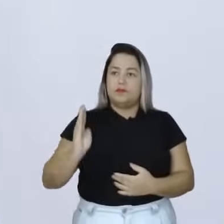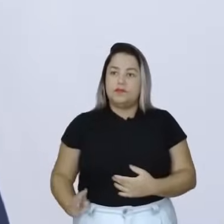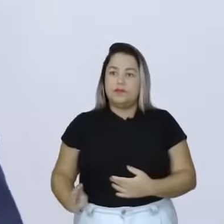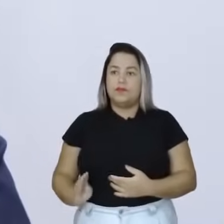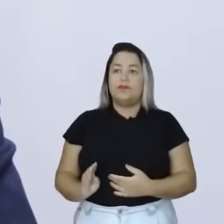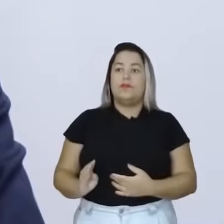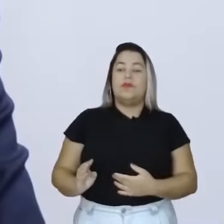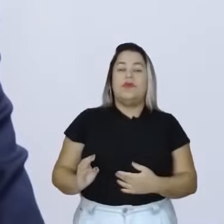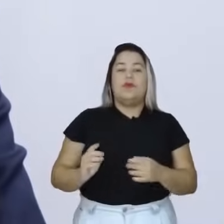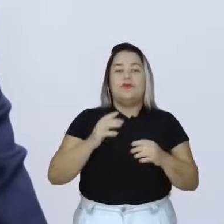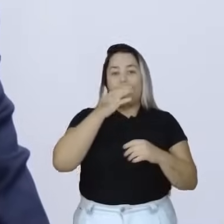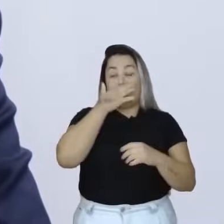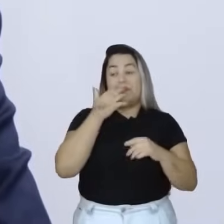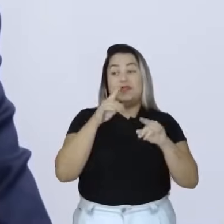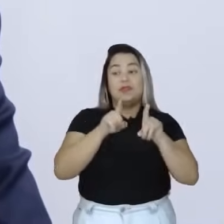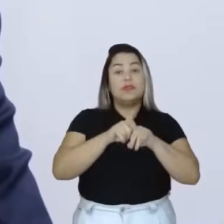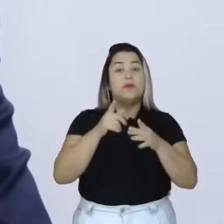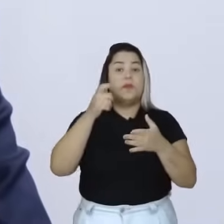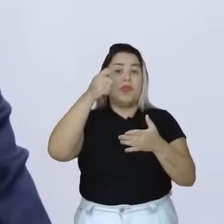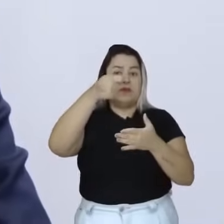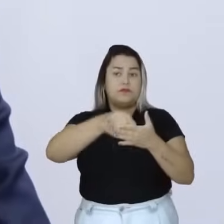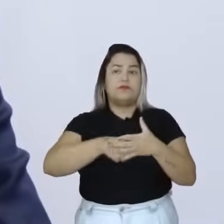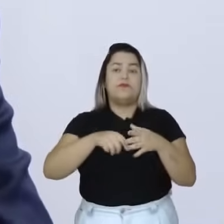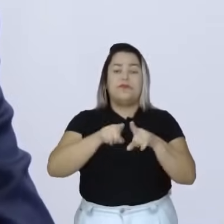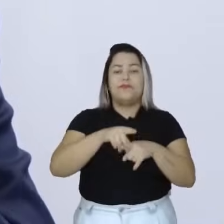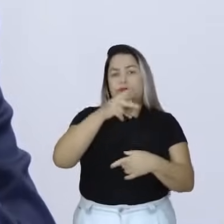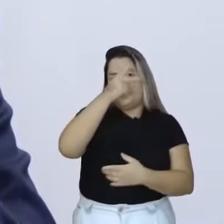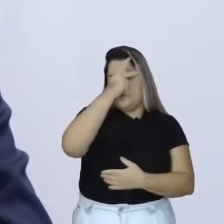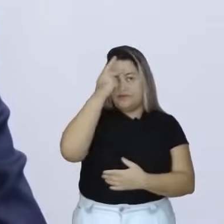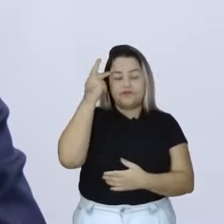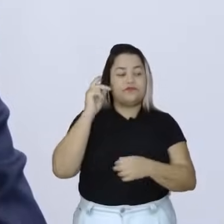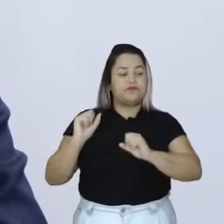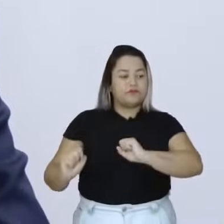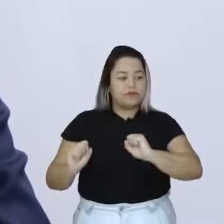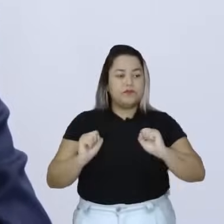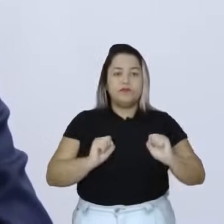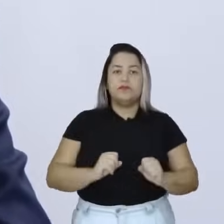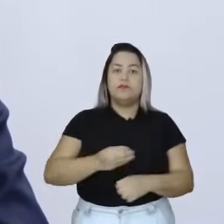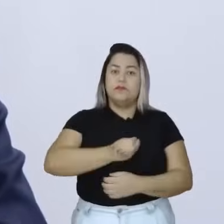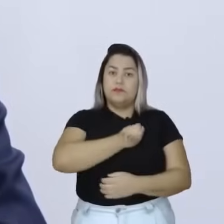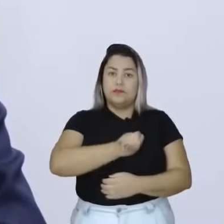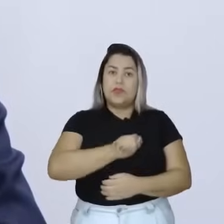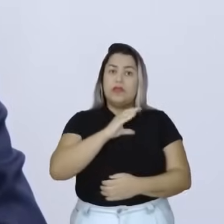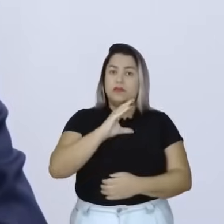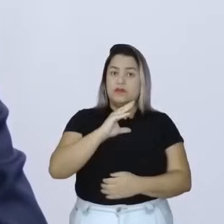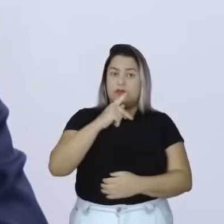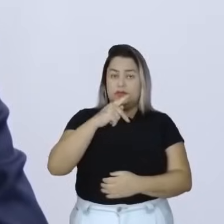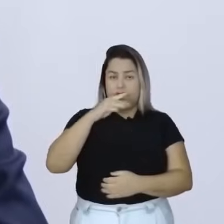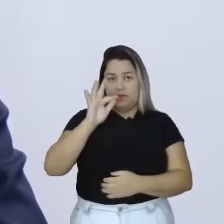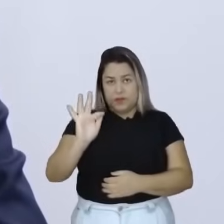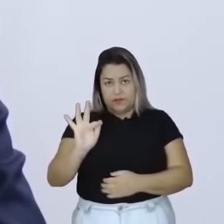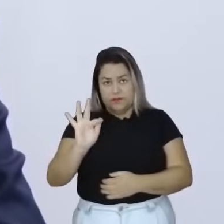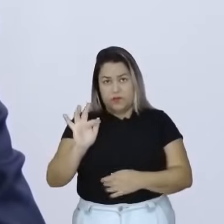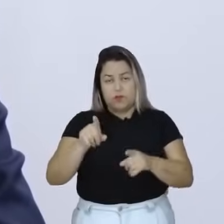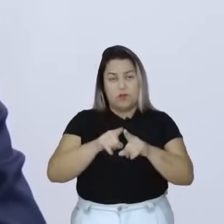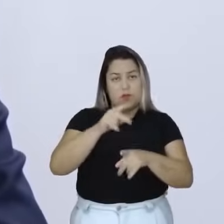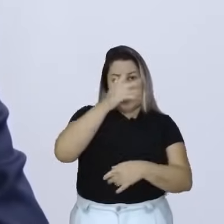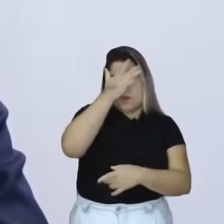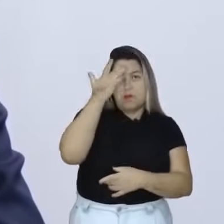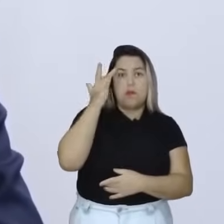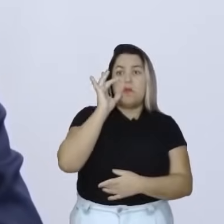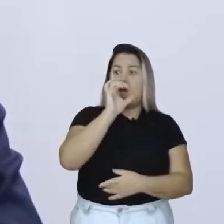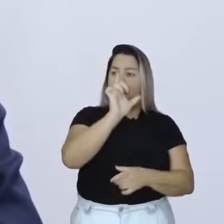que garante que as pessoas pudessem participar. Cada CPF era uma pessoa,